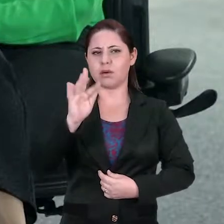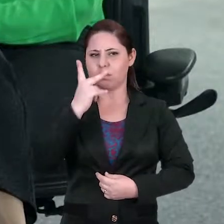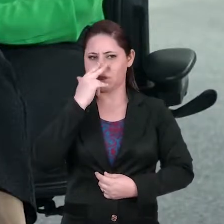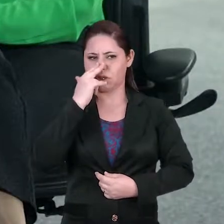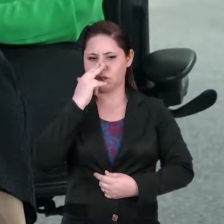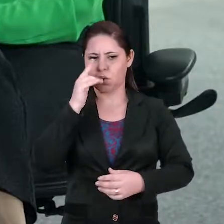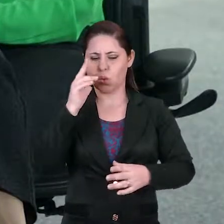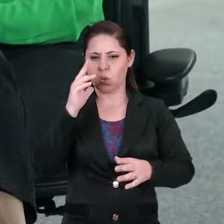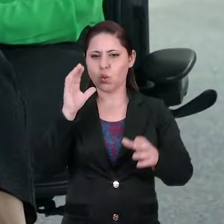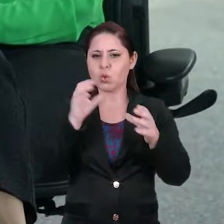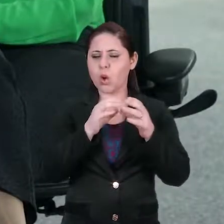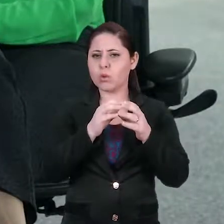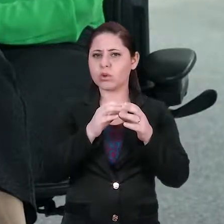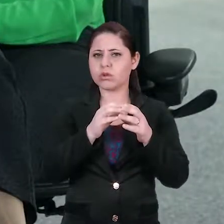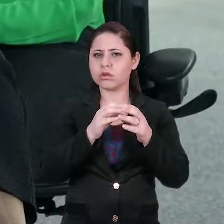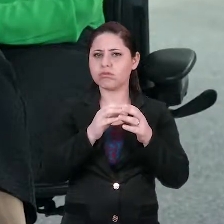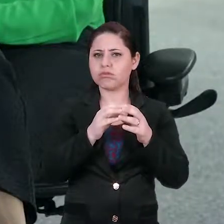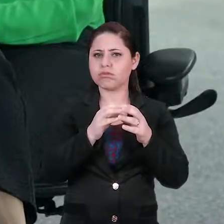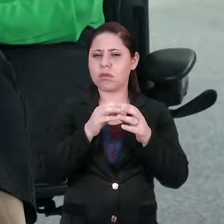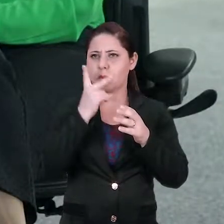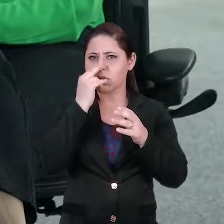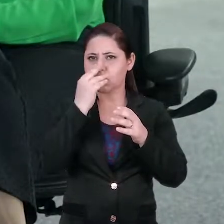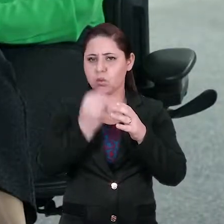de uma geração que praticamente